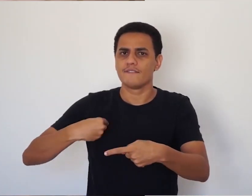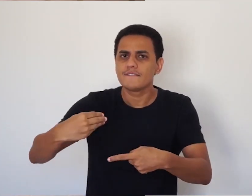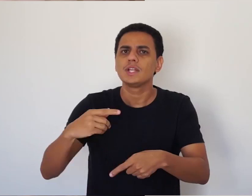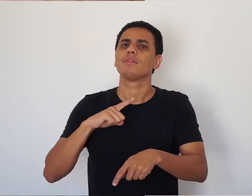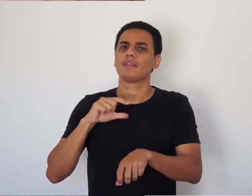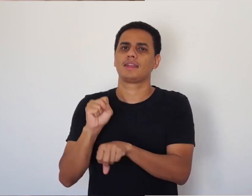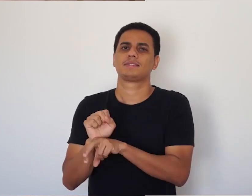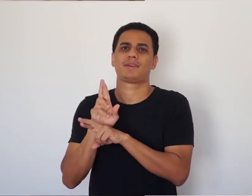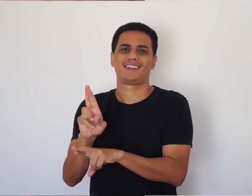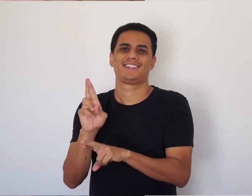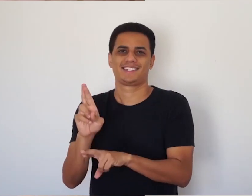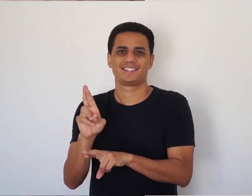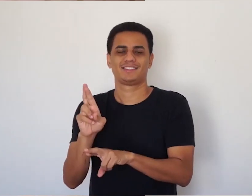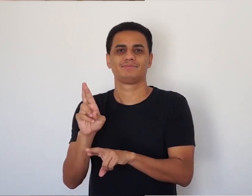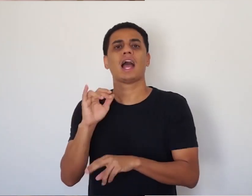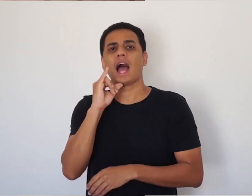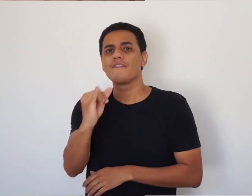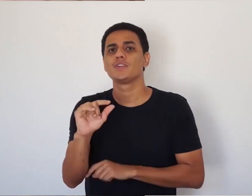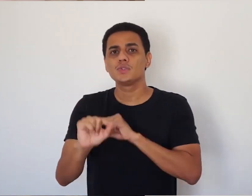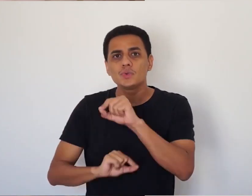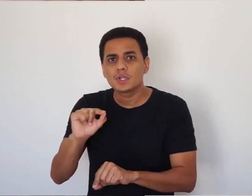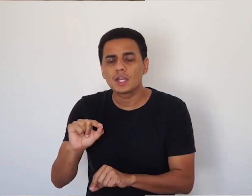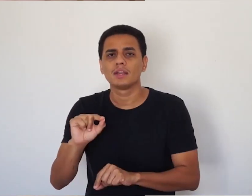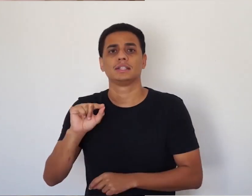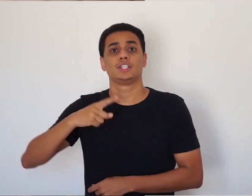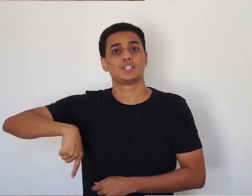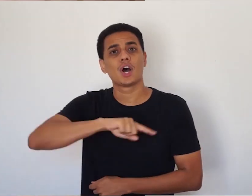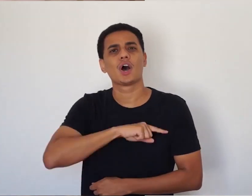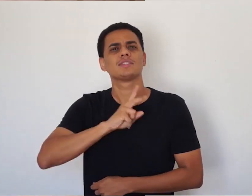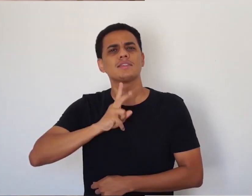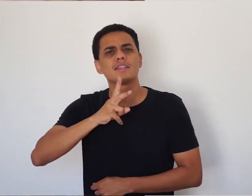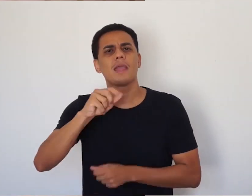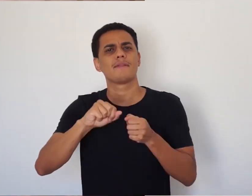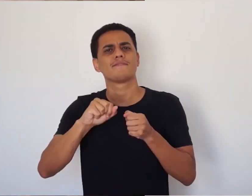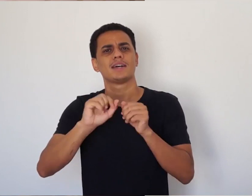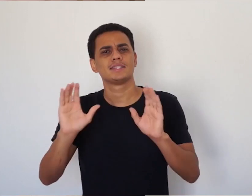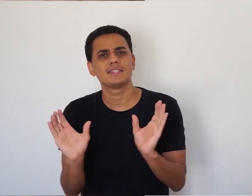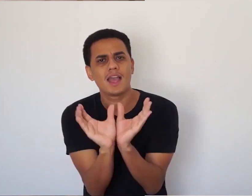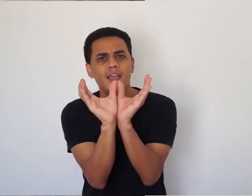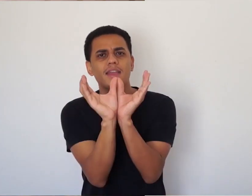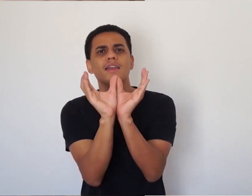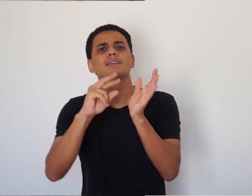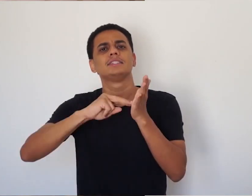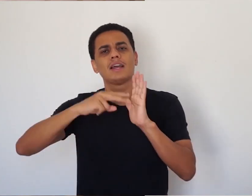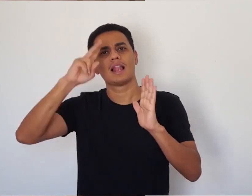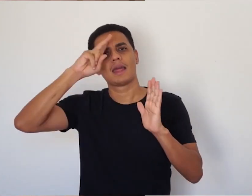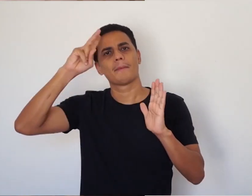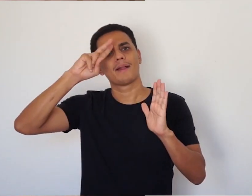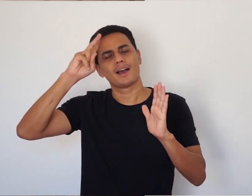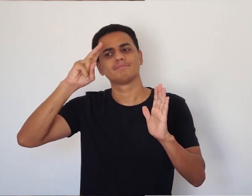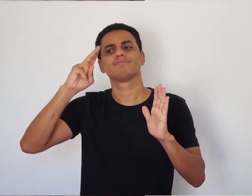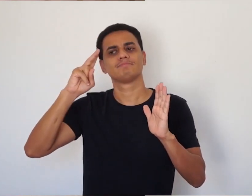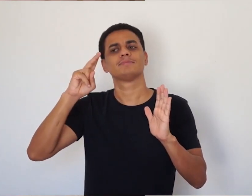nossas descendências, aqueles que viriam, de que todas as vezes em que nós celebrássemos a ceia do Senhor,